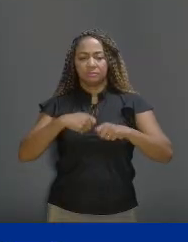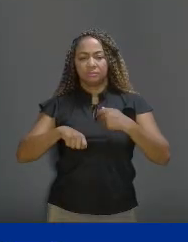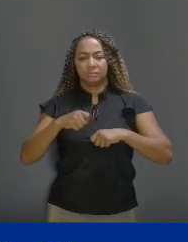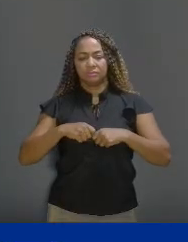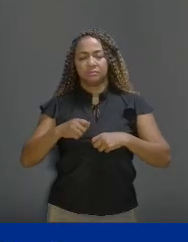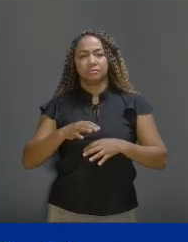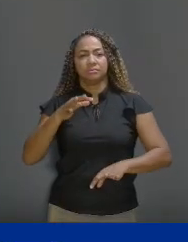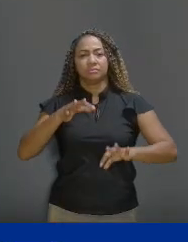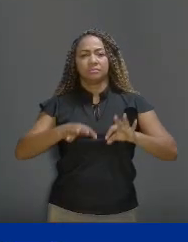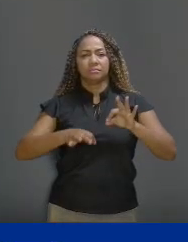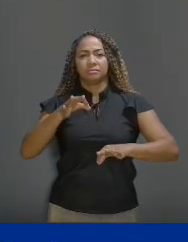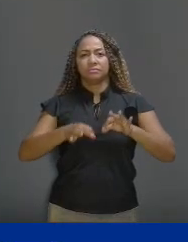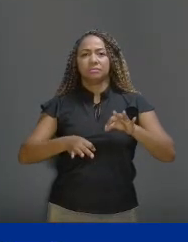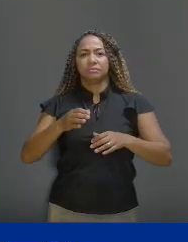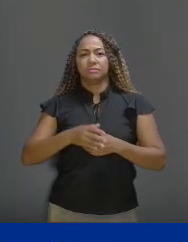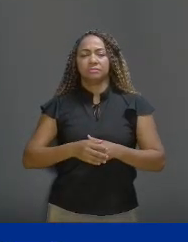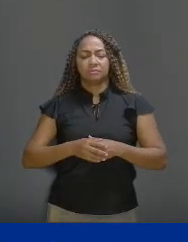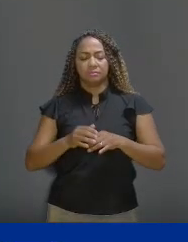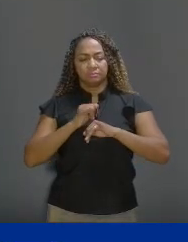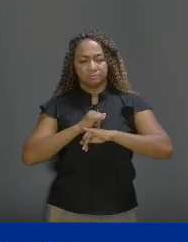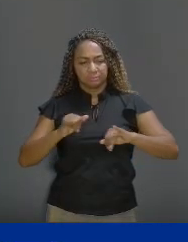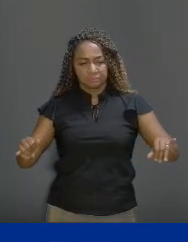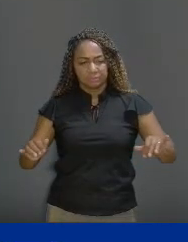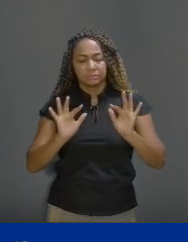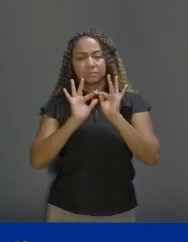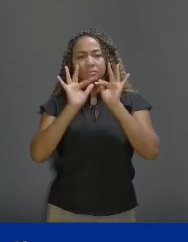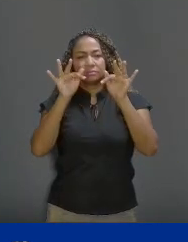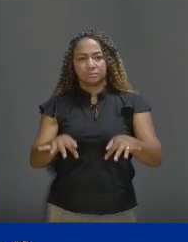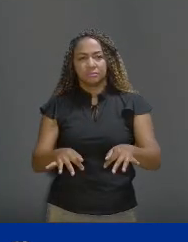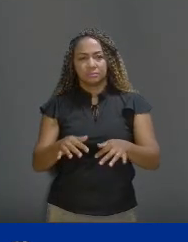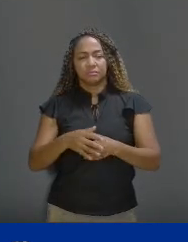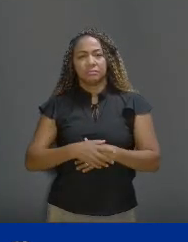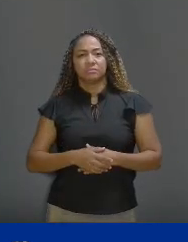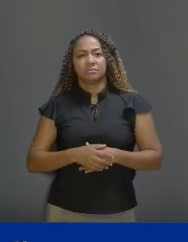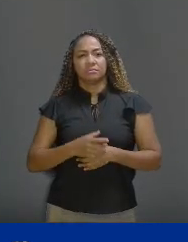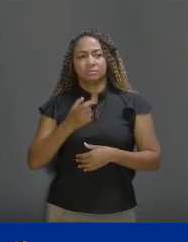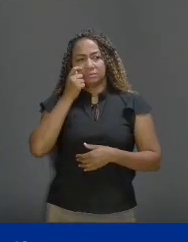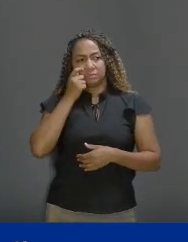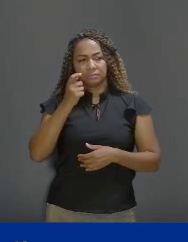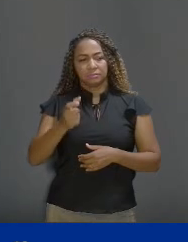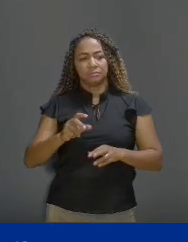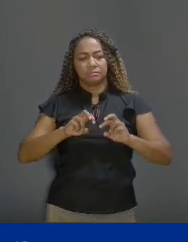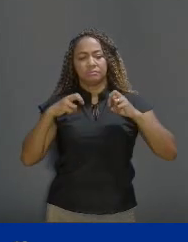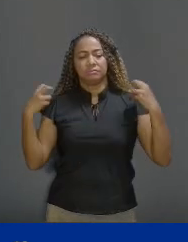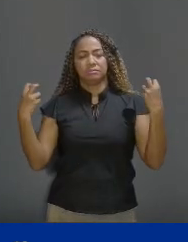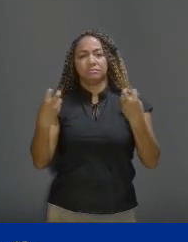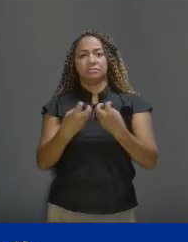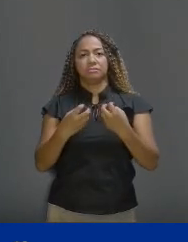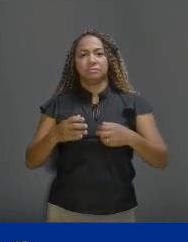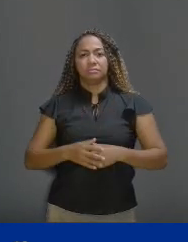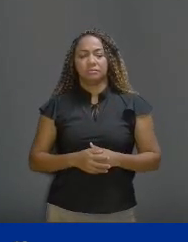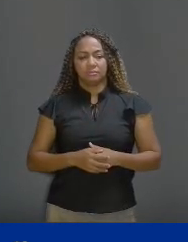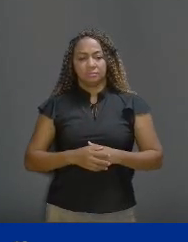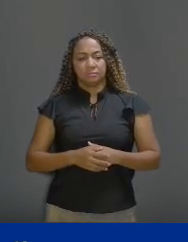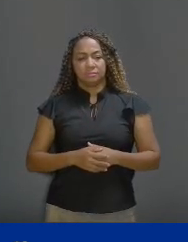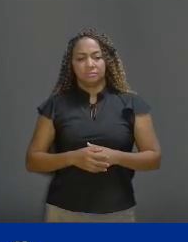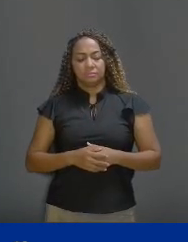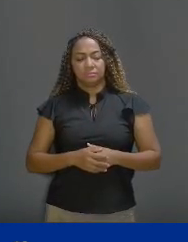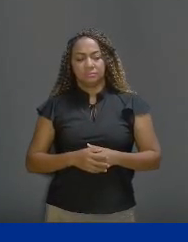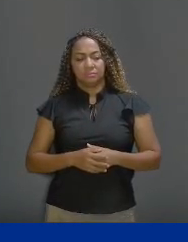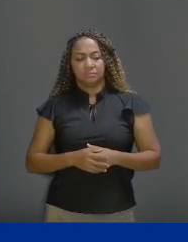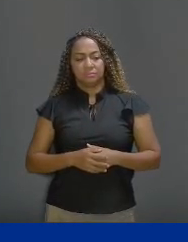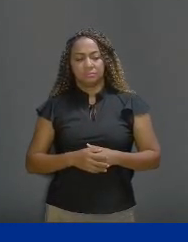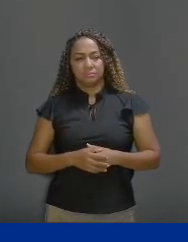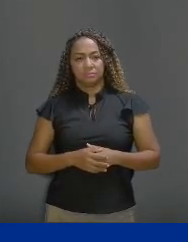administrativos a serem julgados, declaro encerrada a presente sessão. Presidente, o